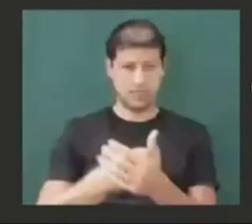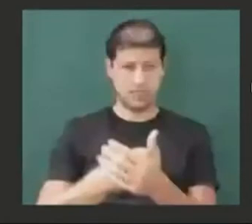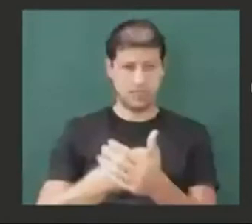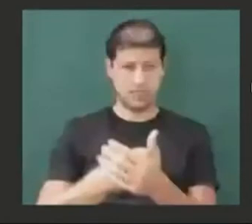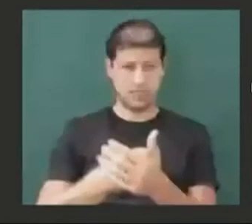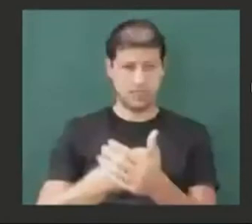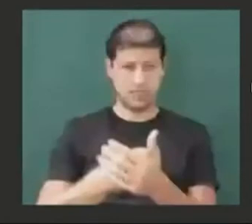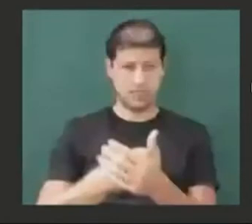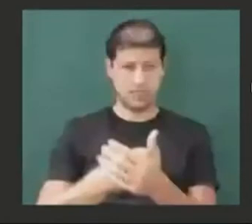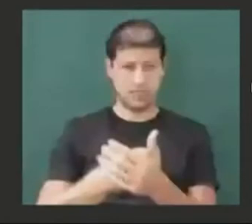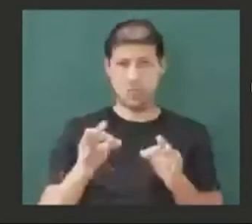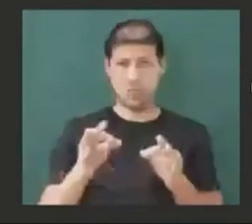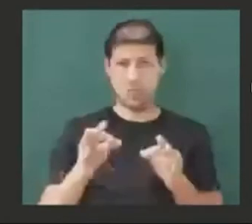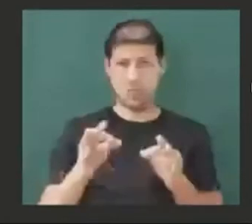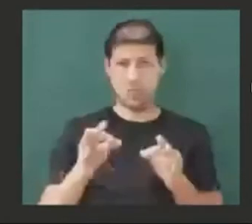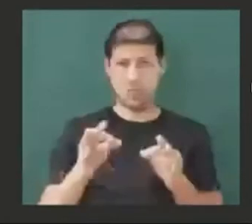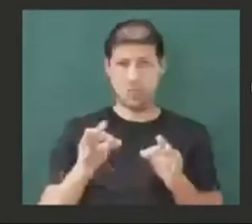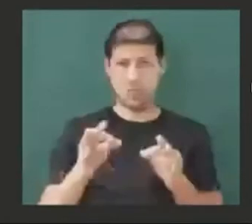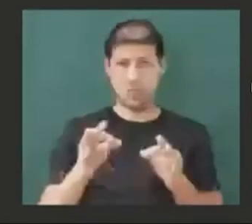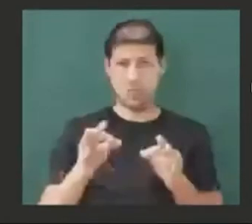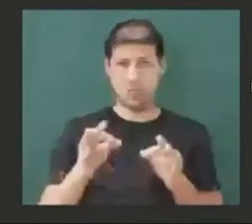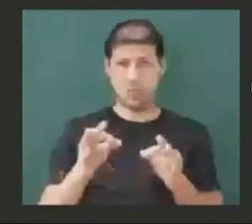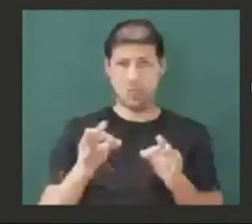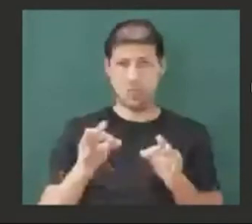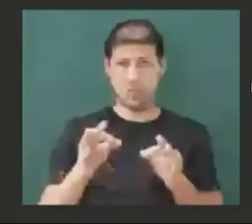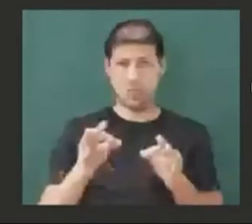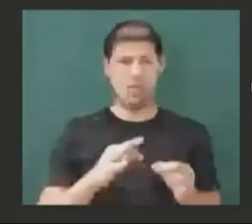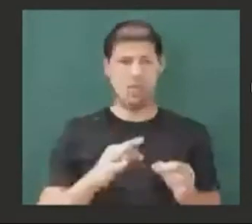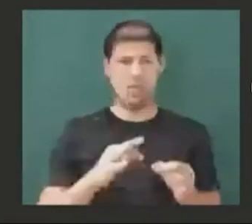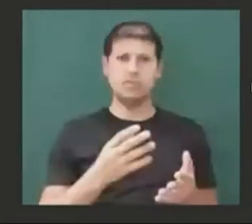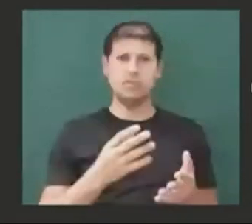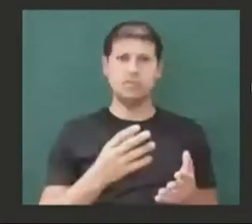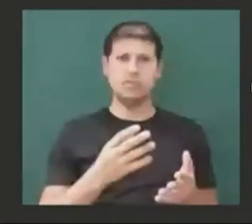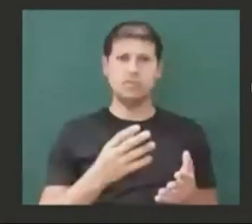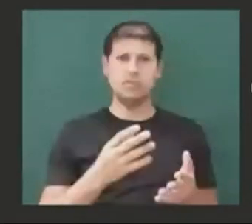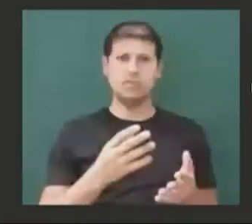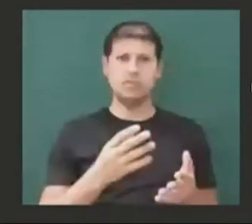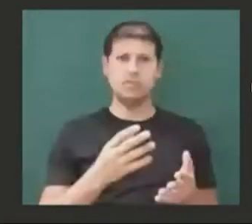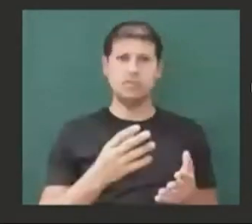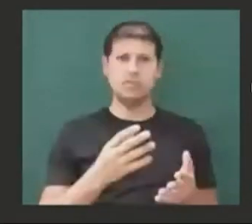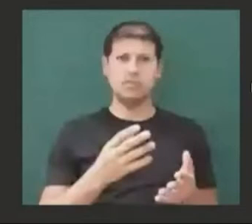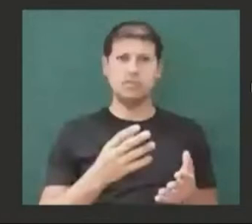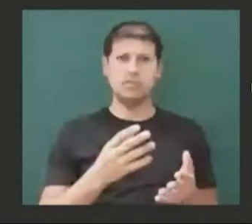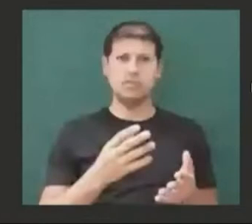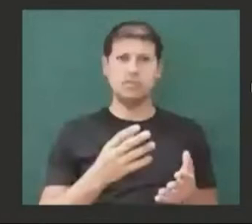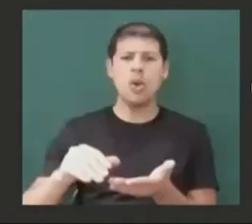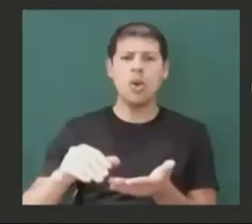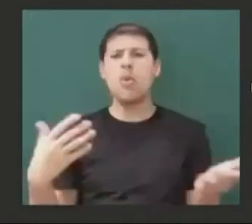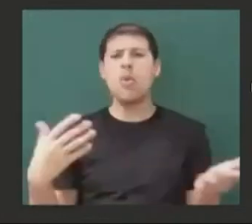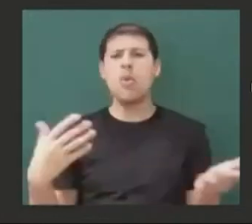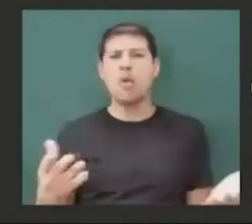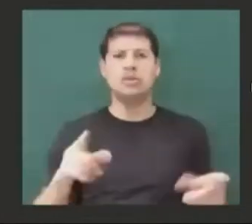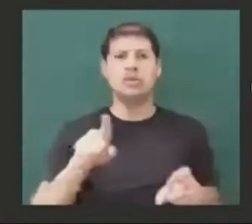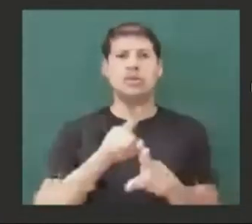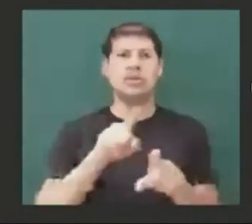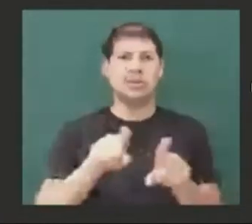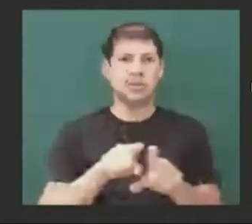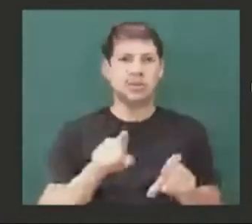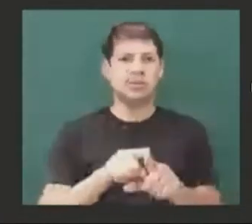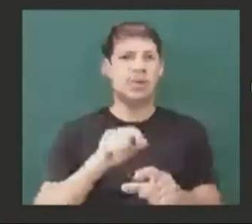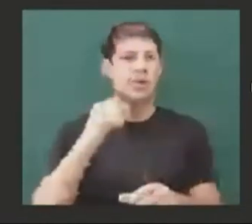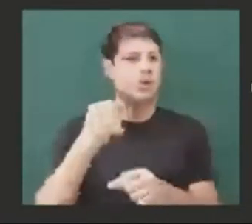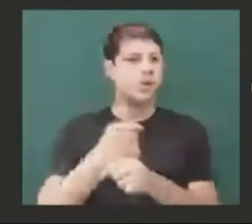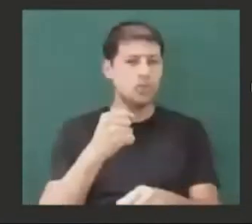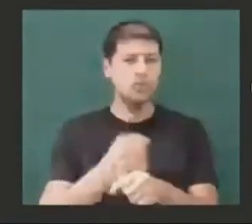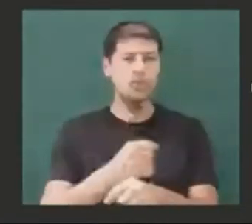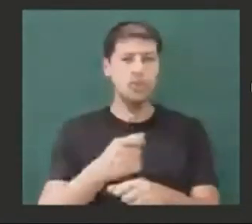e sobre os quais programas investir para aumentar a resiliência climática e reconstruir as economias